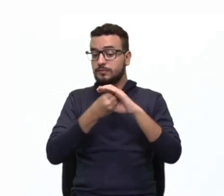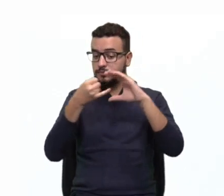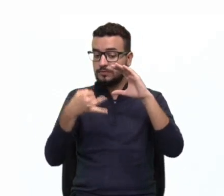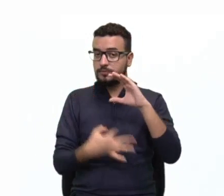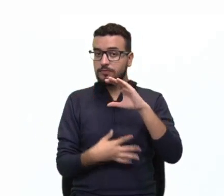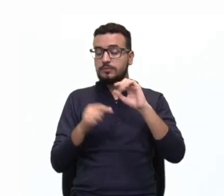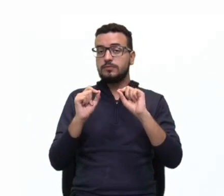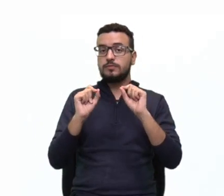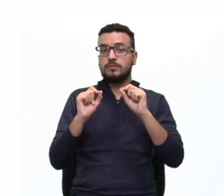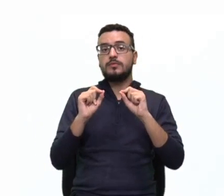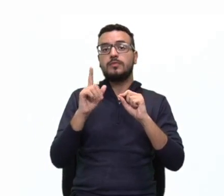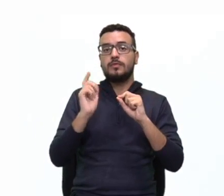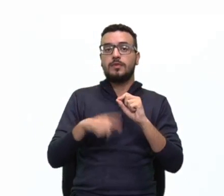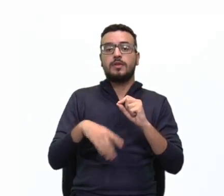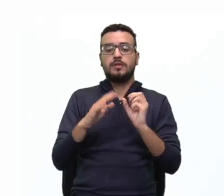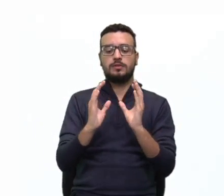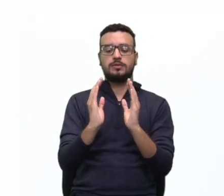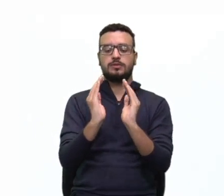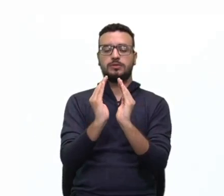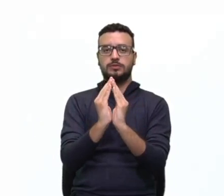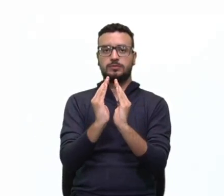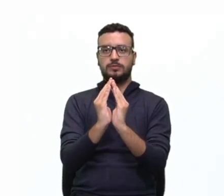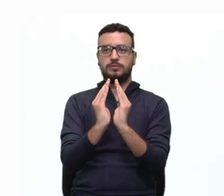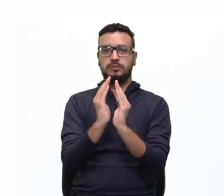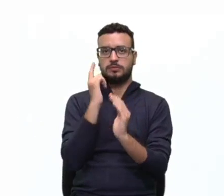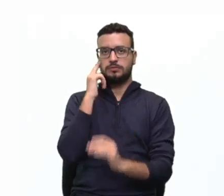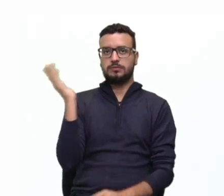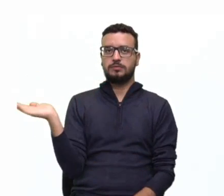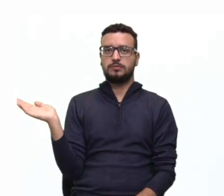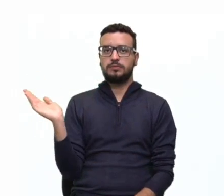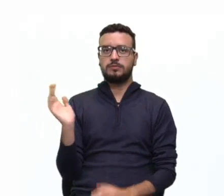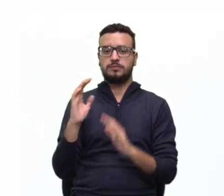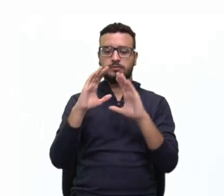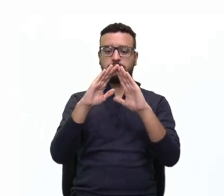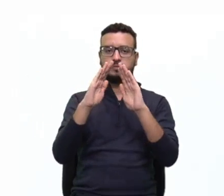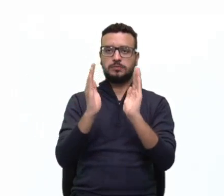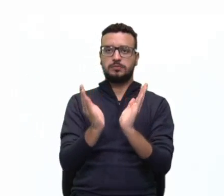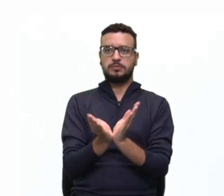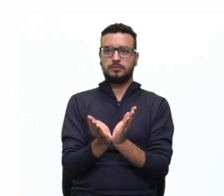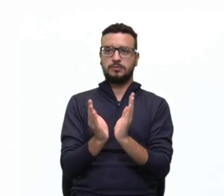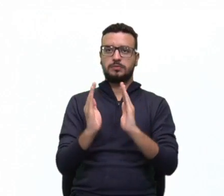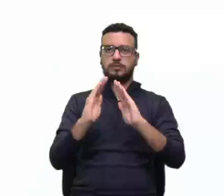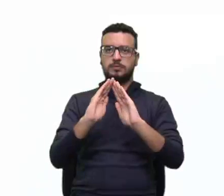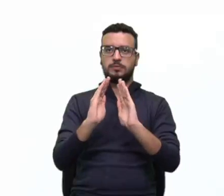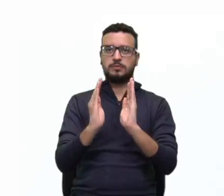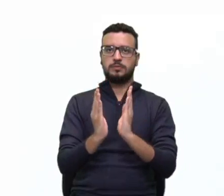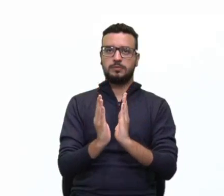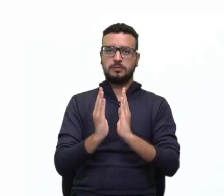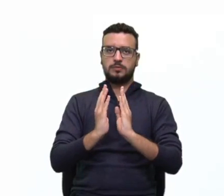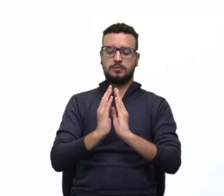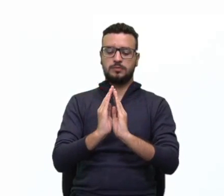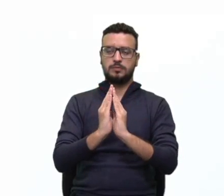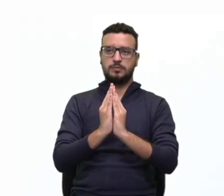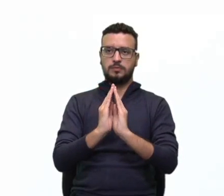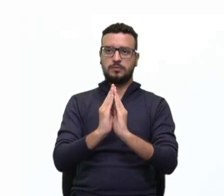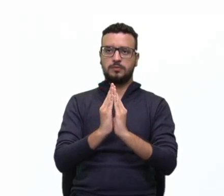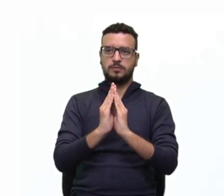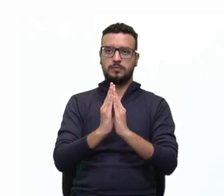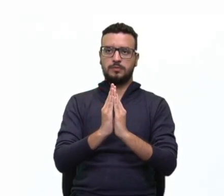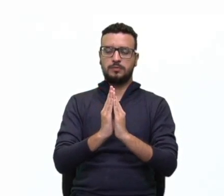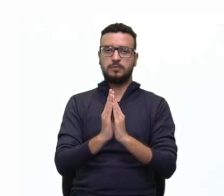a cápsula articular, que você vê no quadro. Nós temos a cápsula aqui.